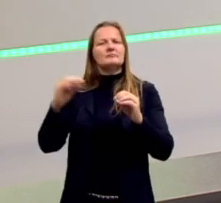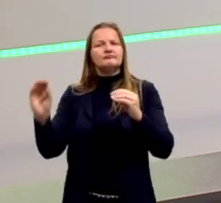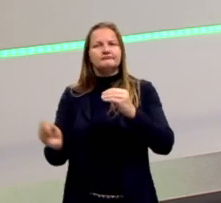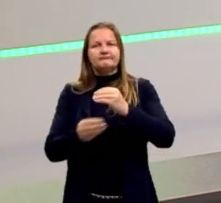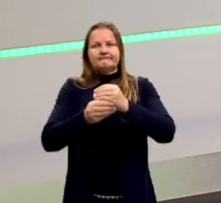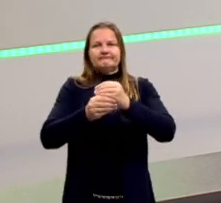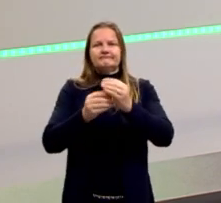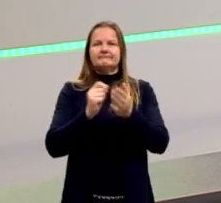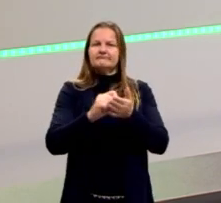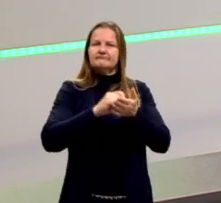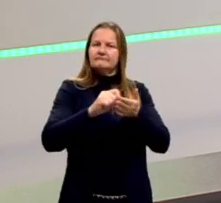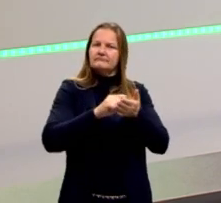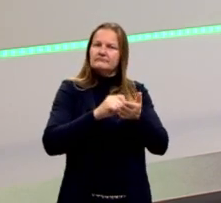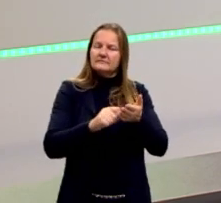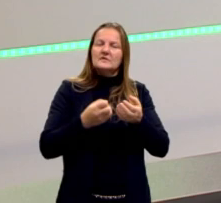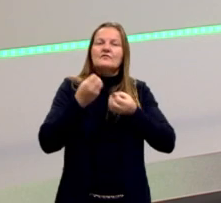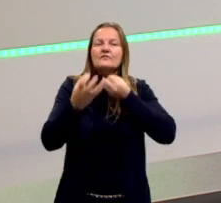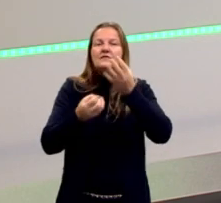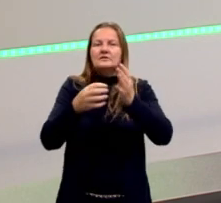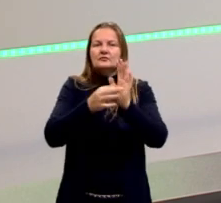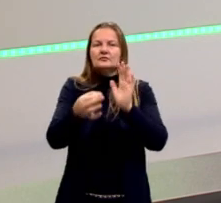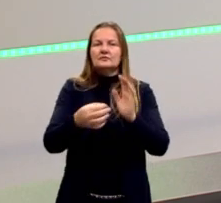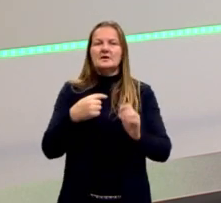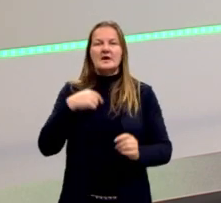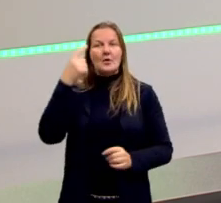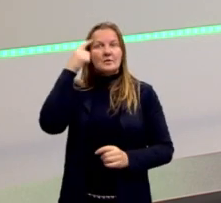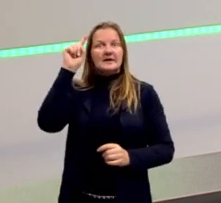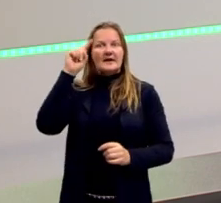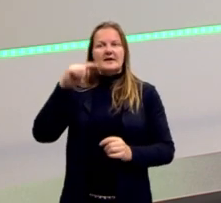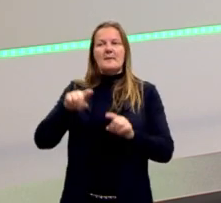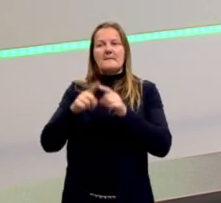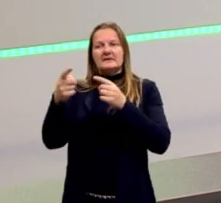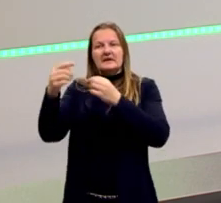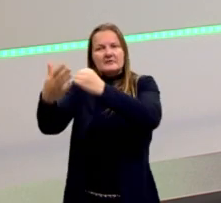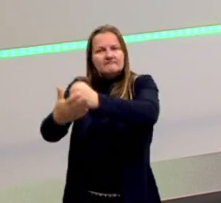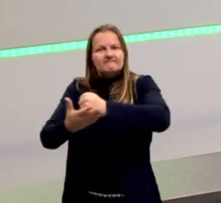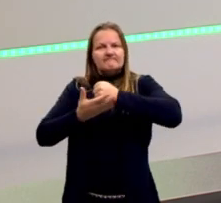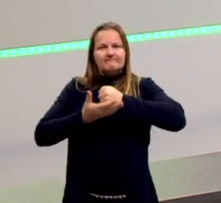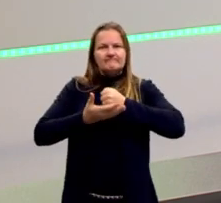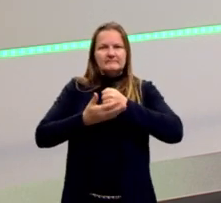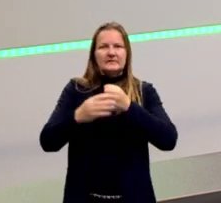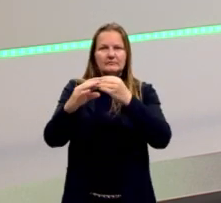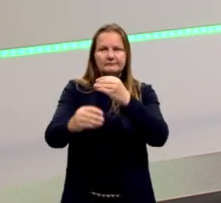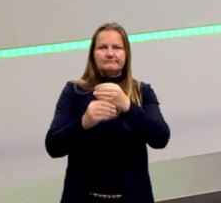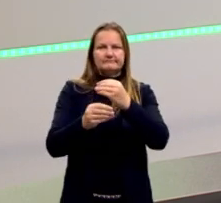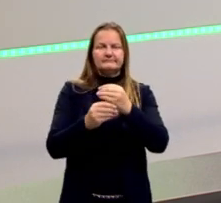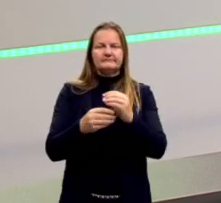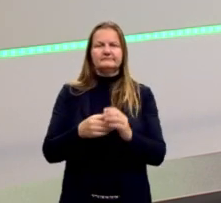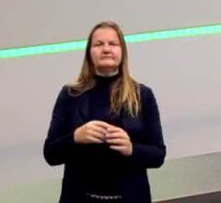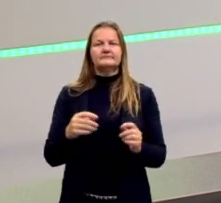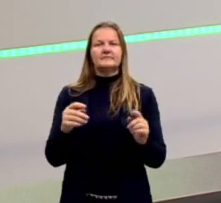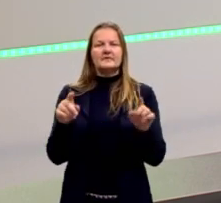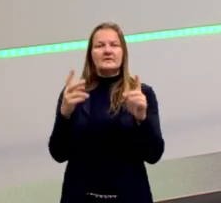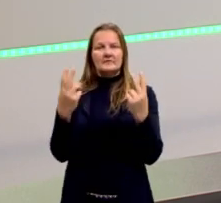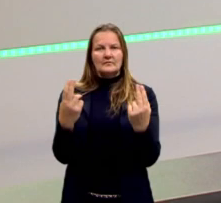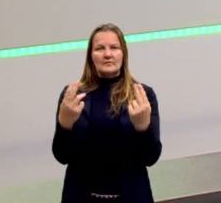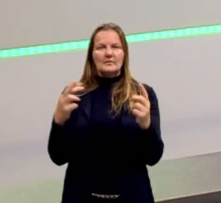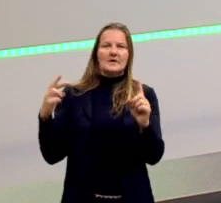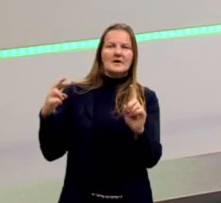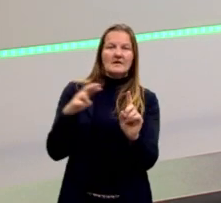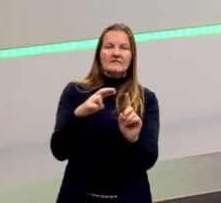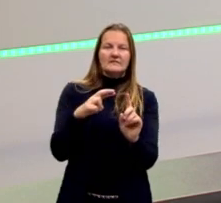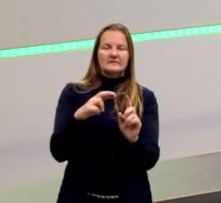para dizer ó o que eu estou falando a ideia que eu estou defendendo já foi comentada sobre essa pessoa